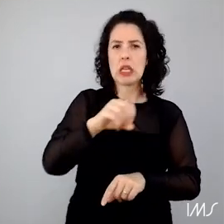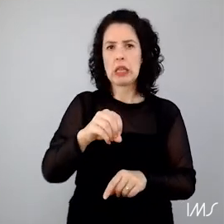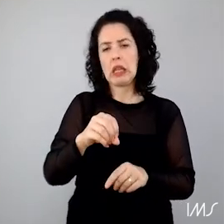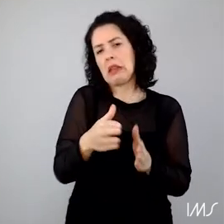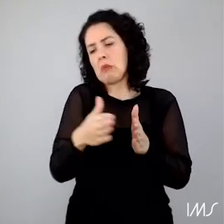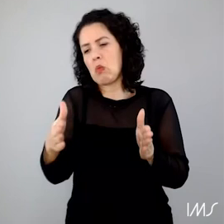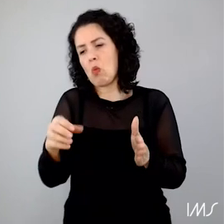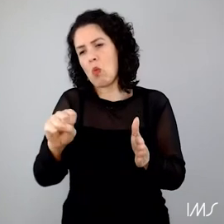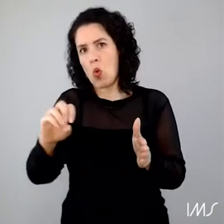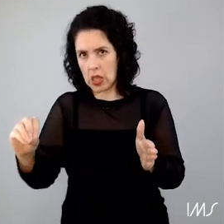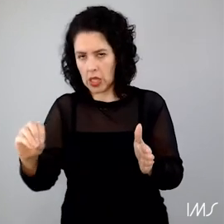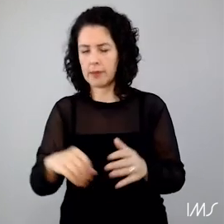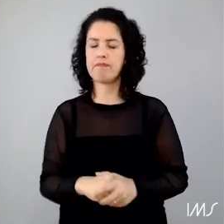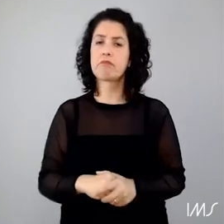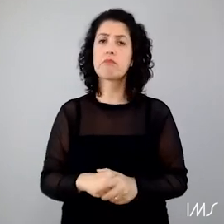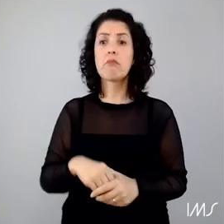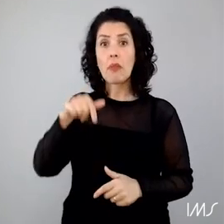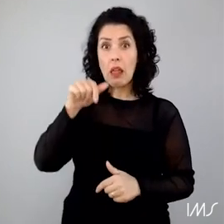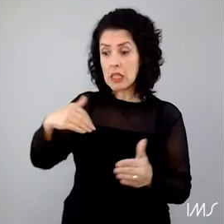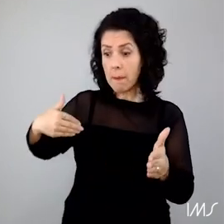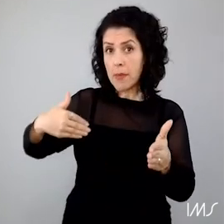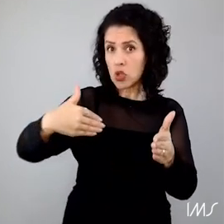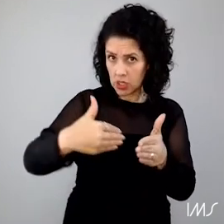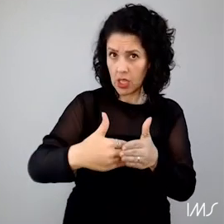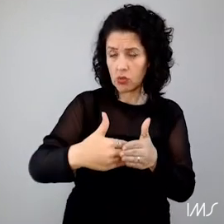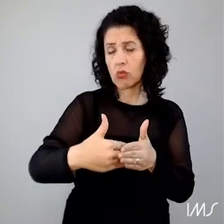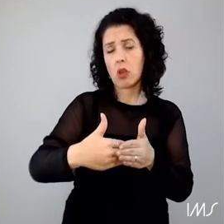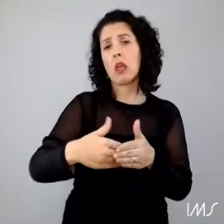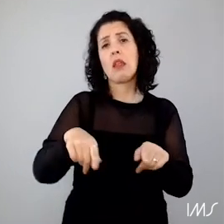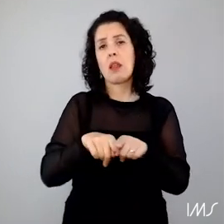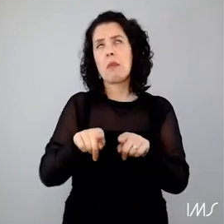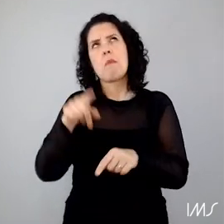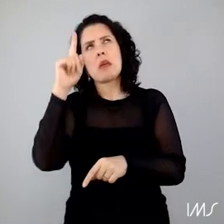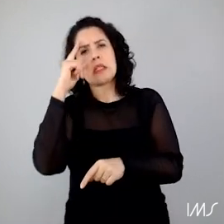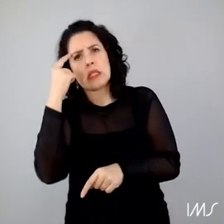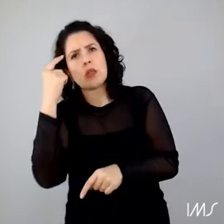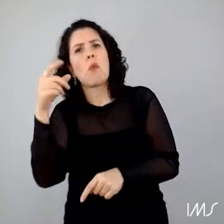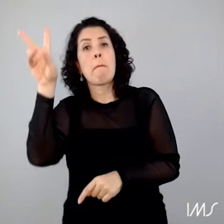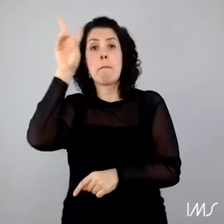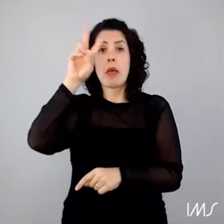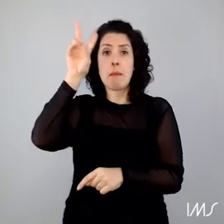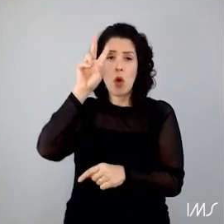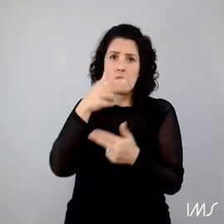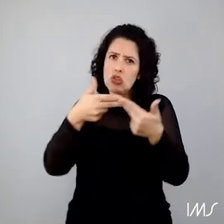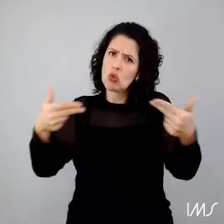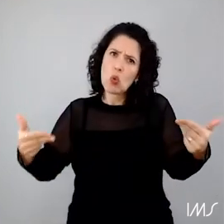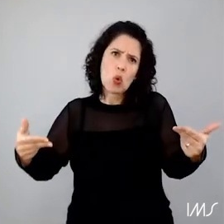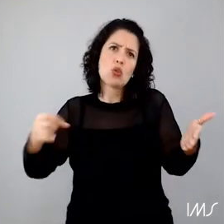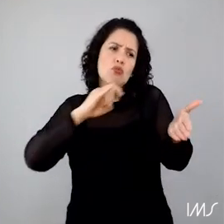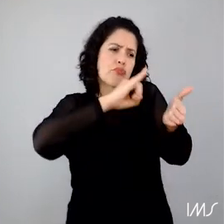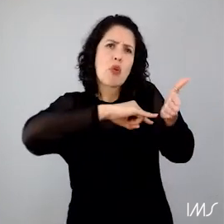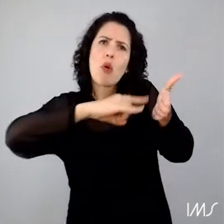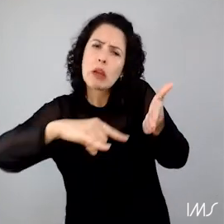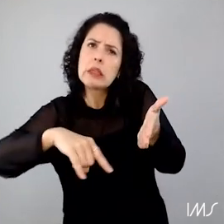à memória, aos arquivos, quer dizer, ele estava presente, né, quer dizer, e já era uma